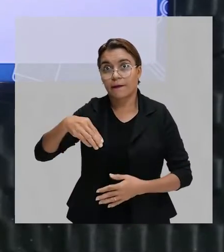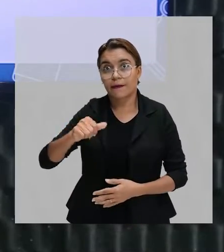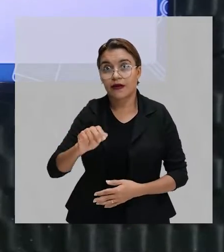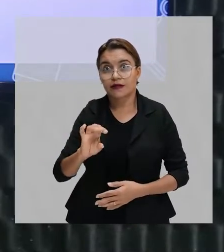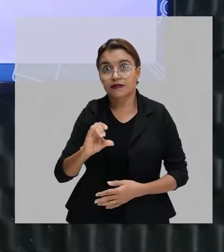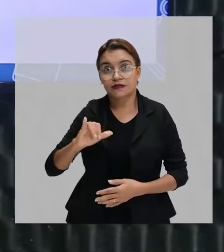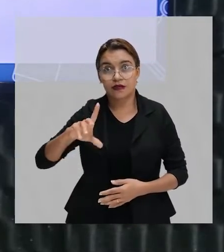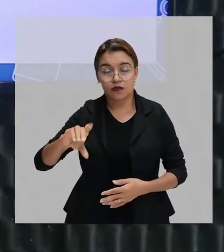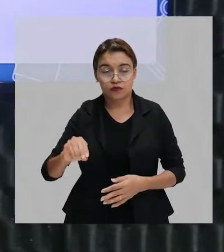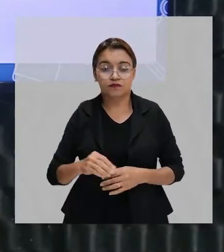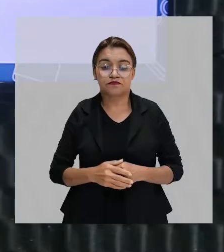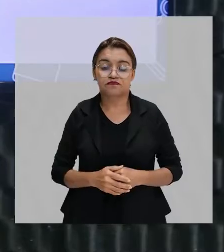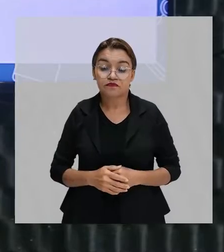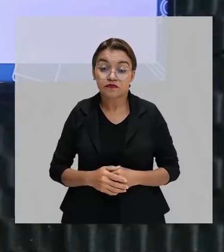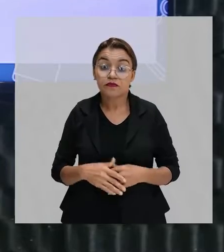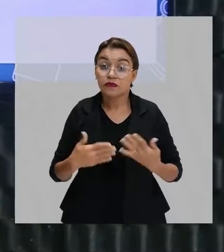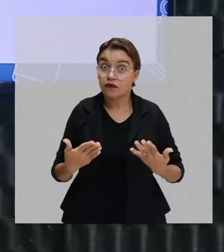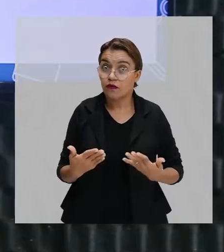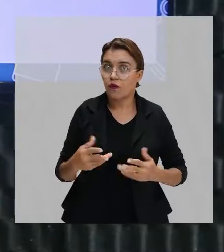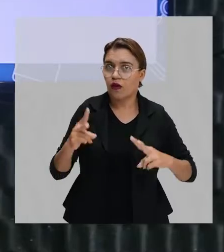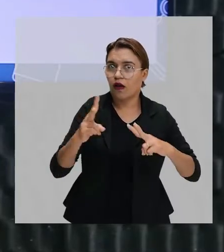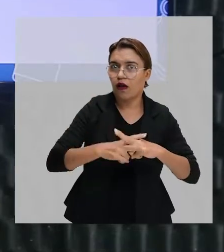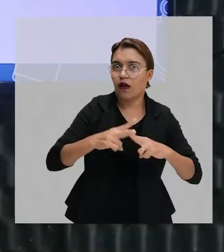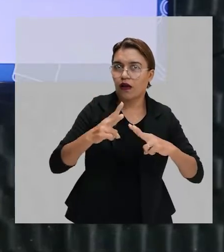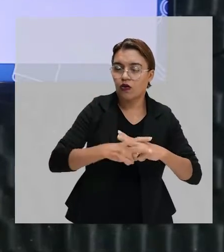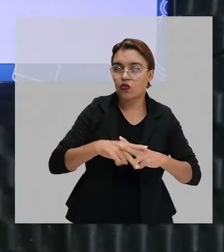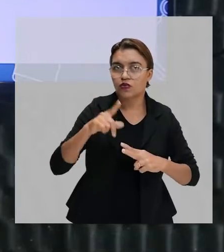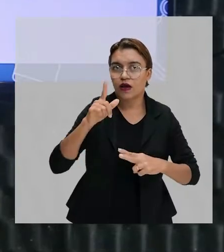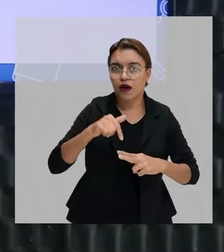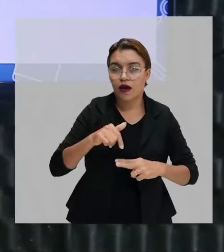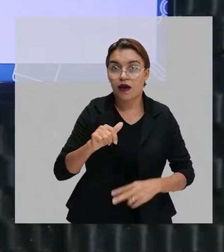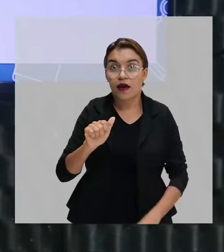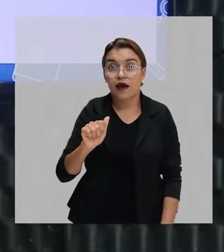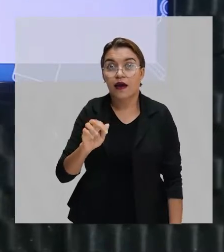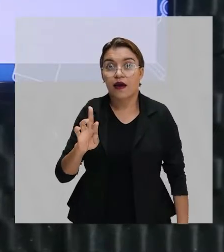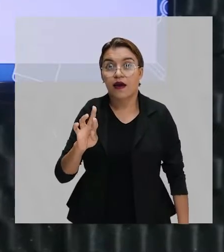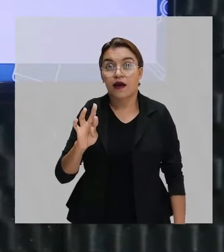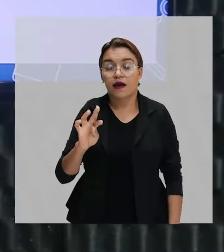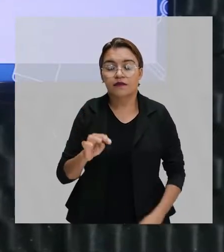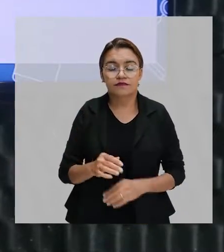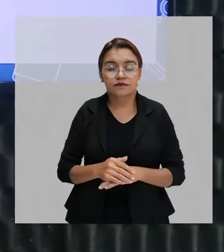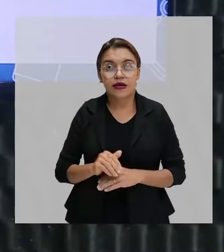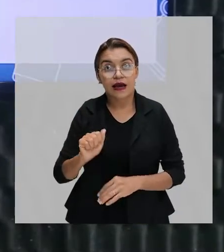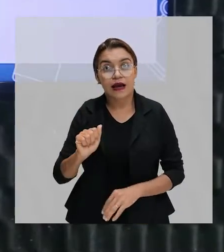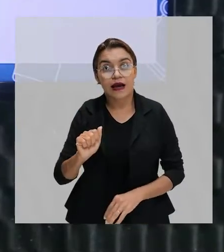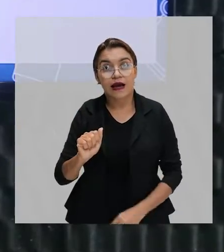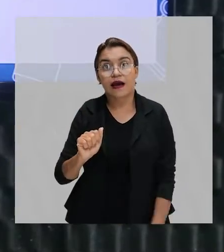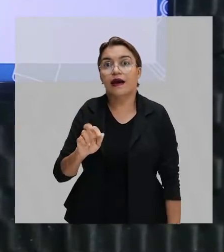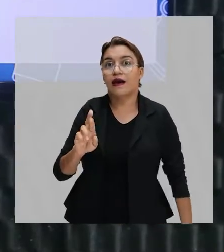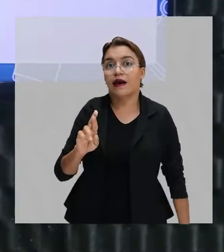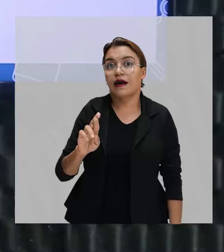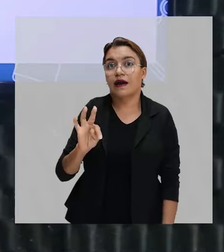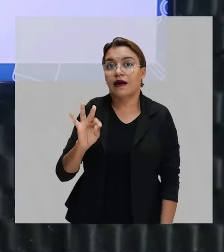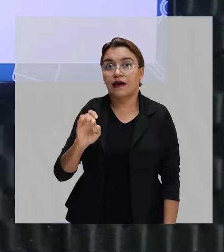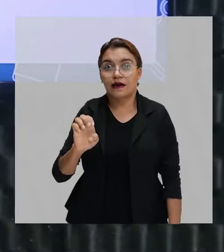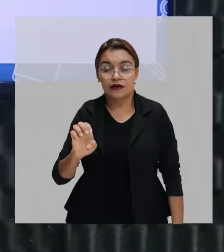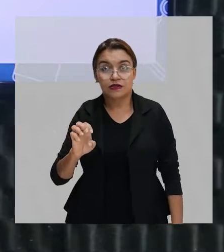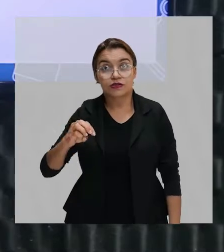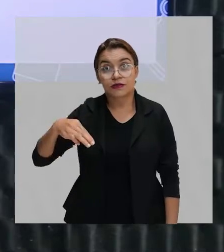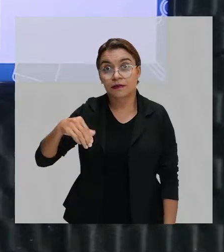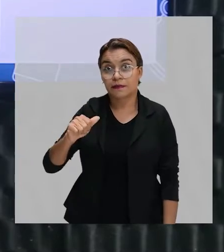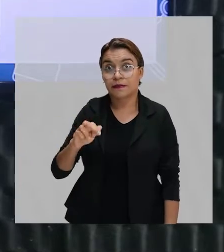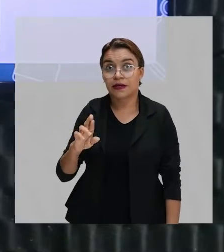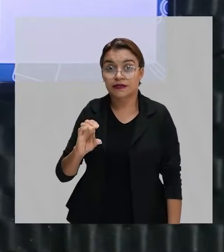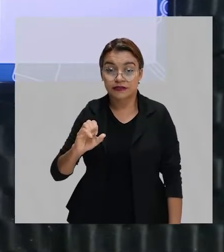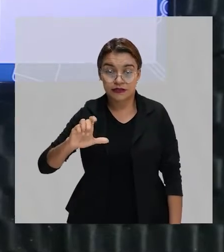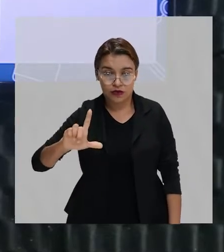Então disse para vocês que a luta ela tá dentro de uma arte marcial mas momento do combate ali tá acontecendo a